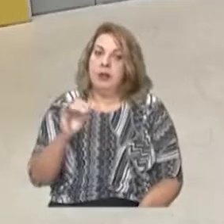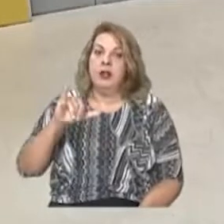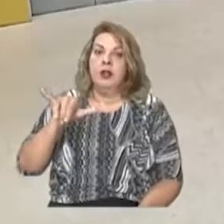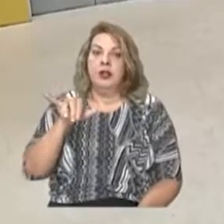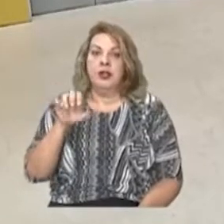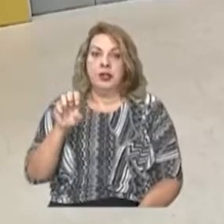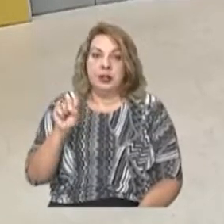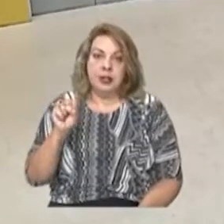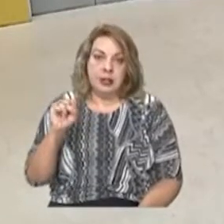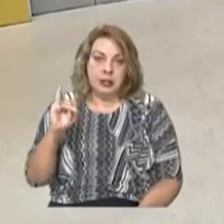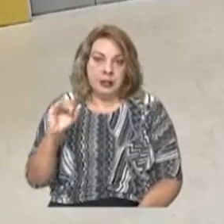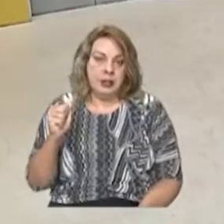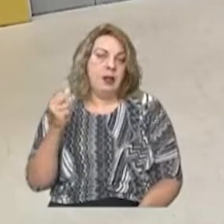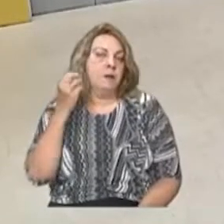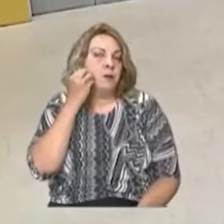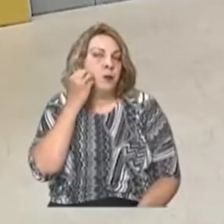Matos.